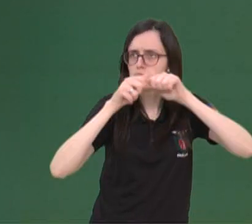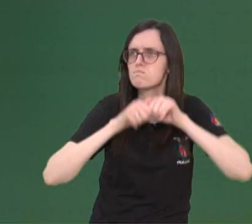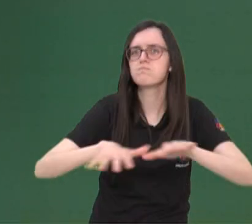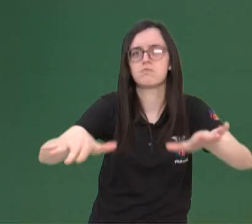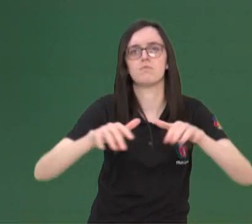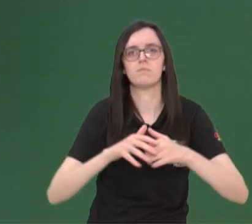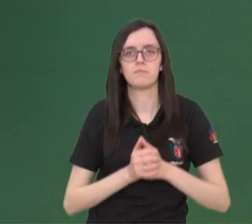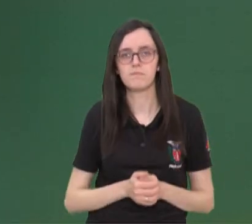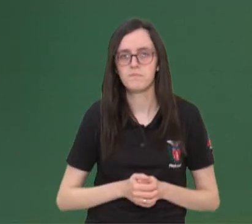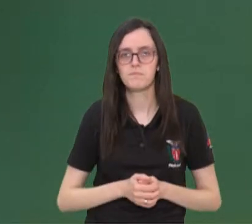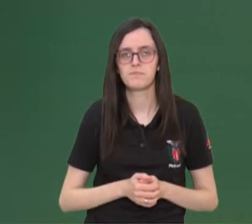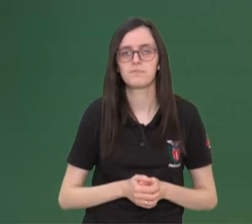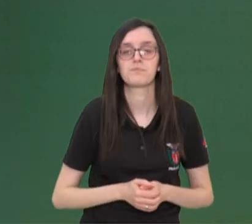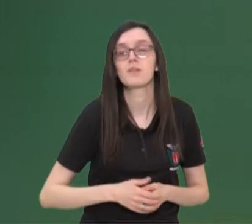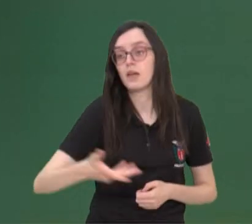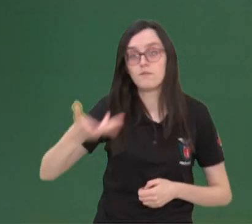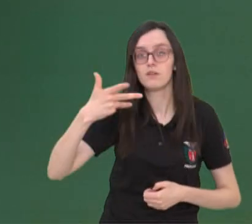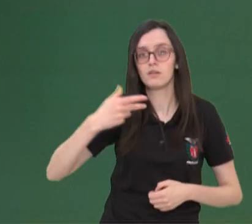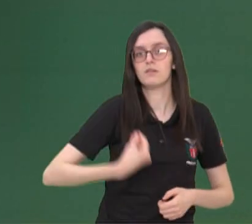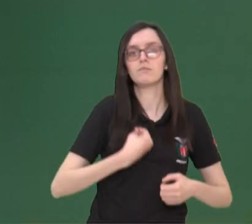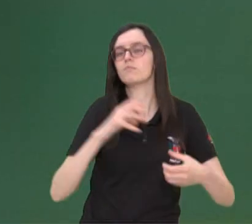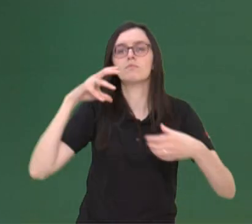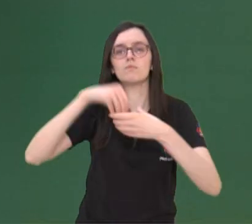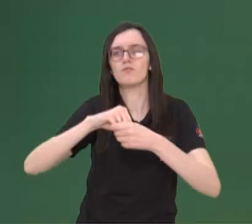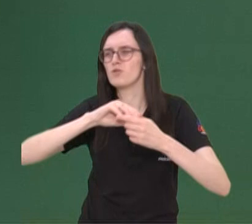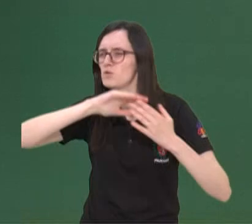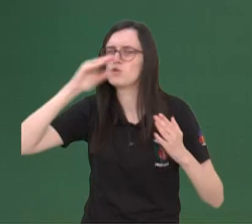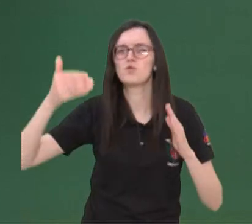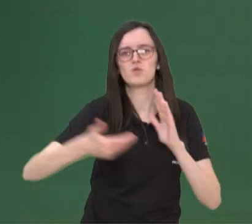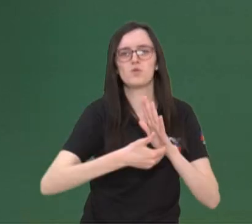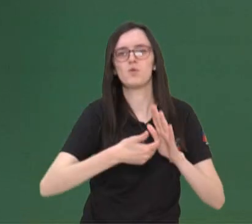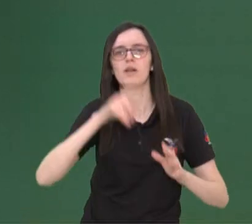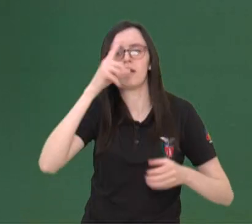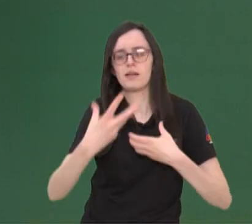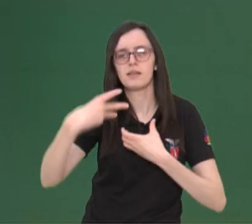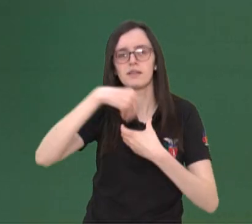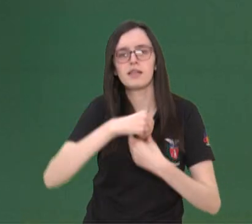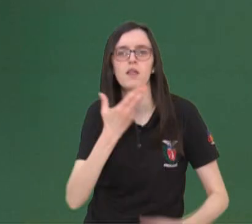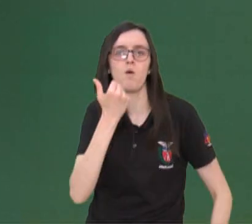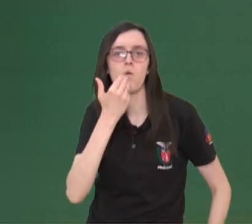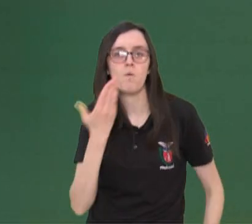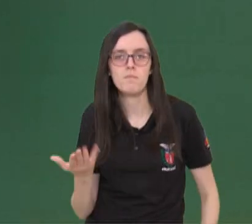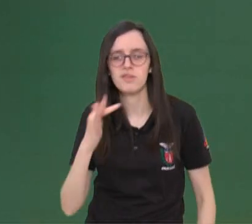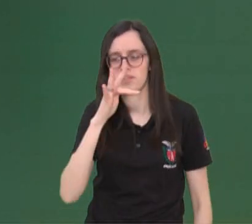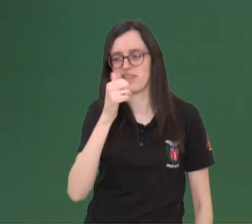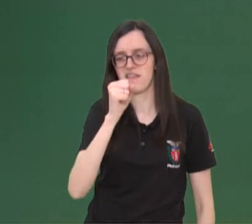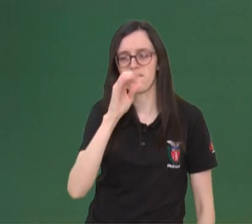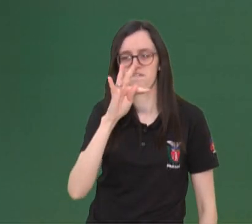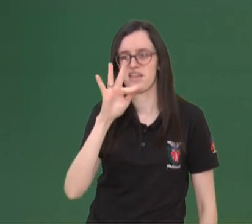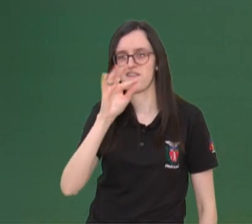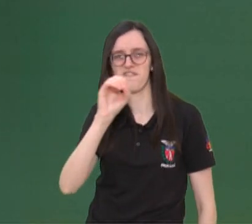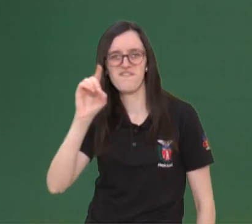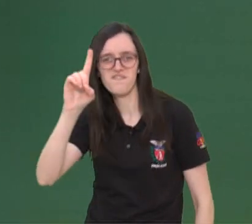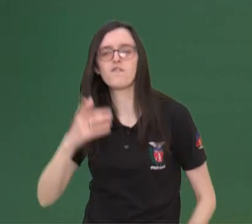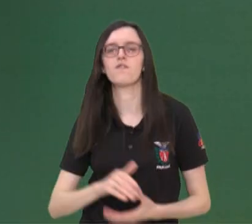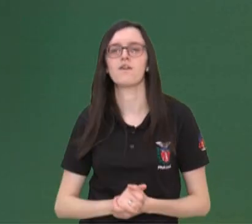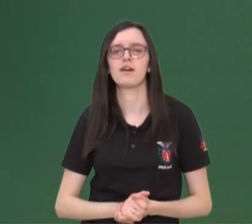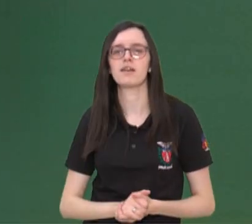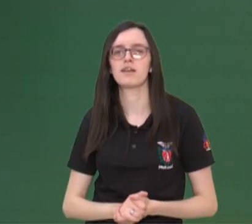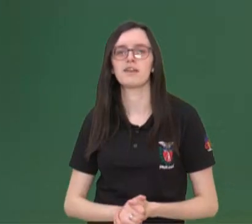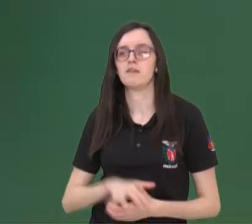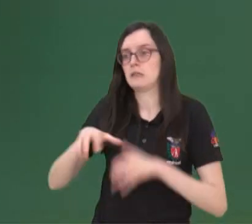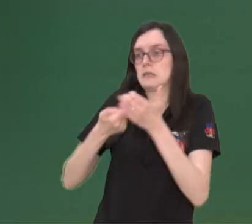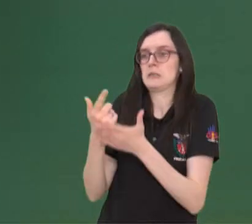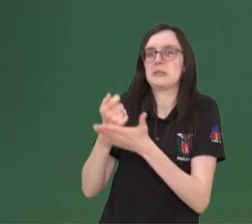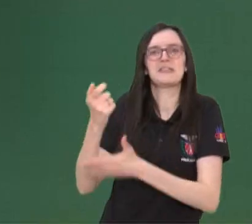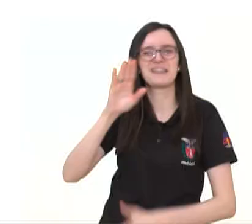Ora, a velocidade está em tudo. A velocidade está no fast food, a velocidade está no Black